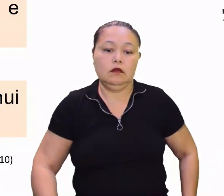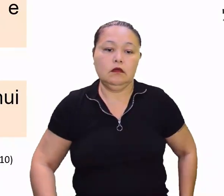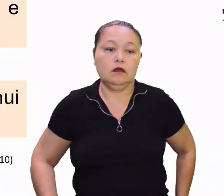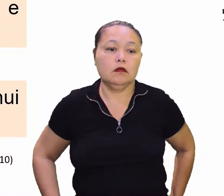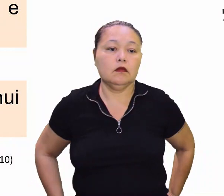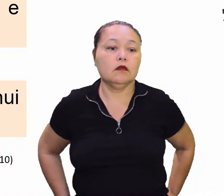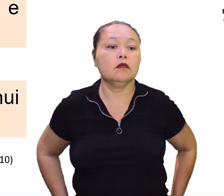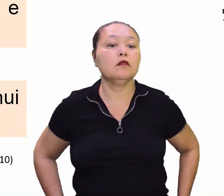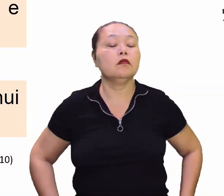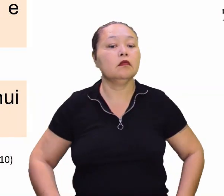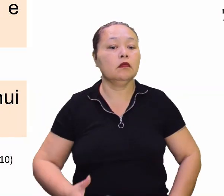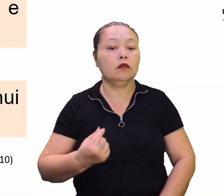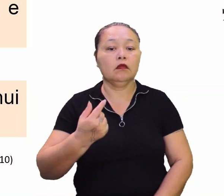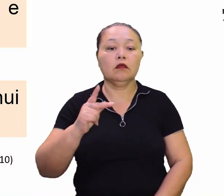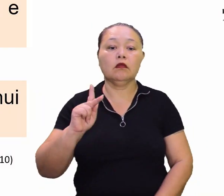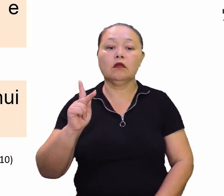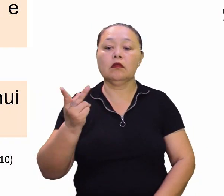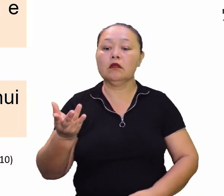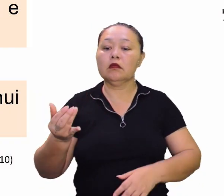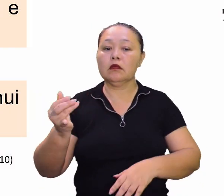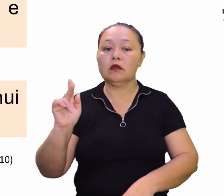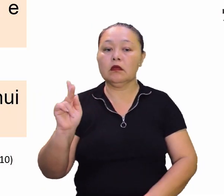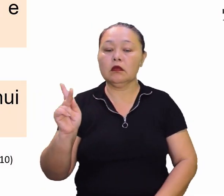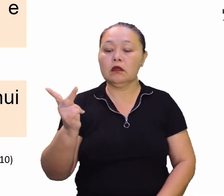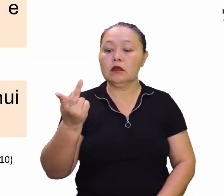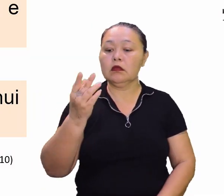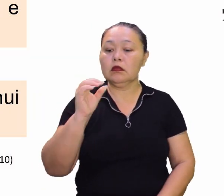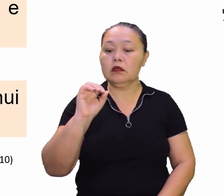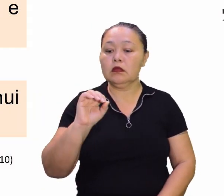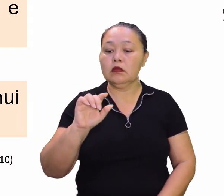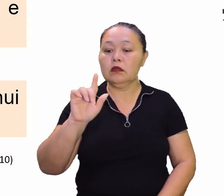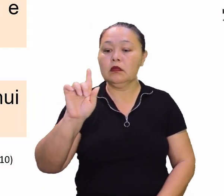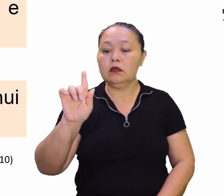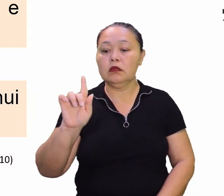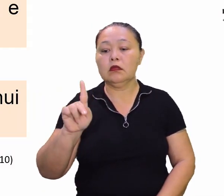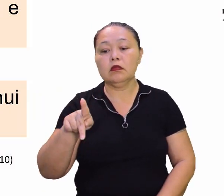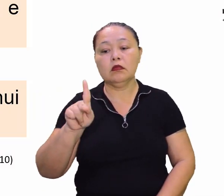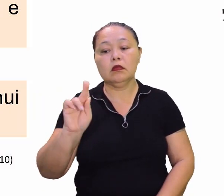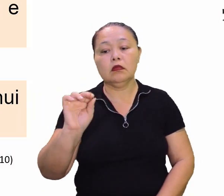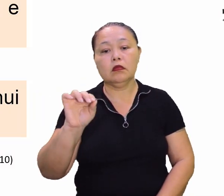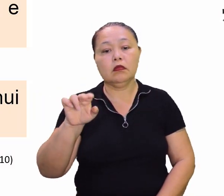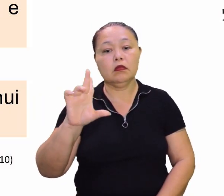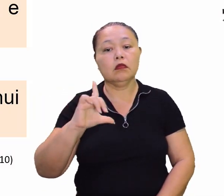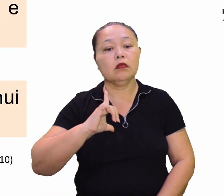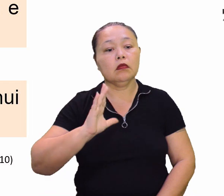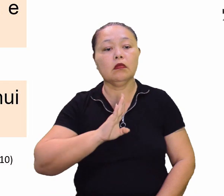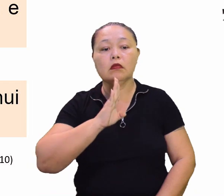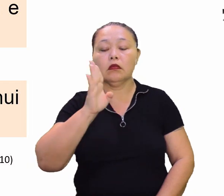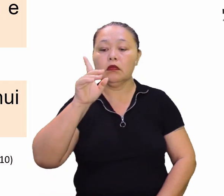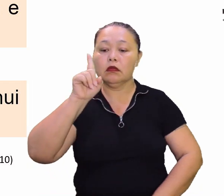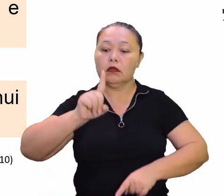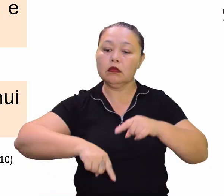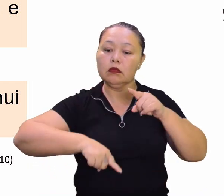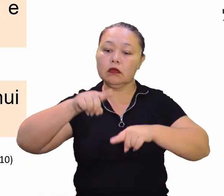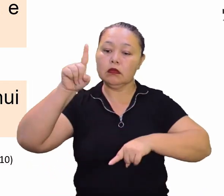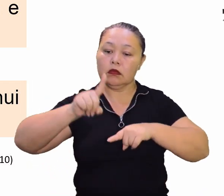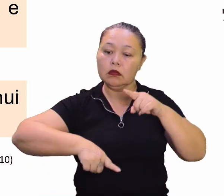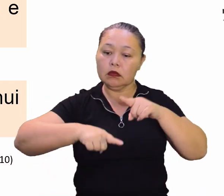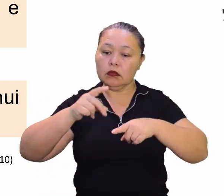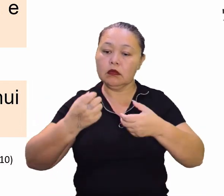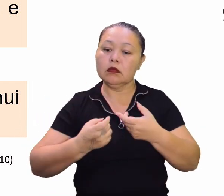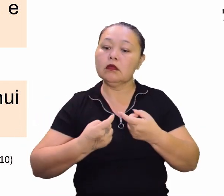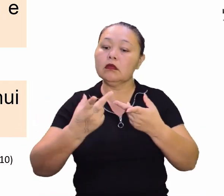Vamos lá? Economia de Hong Kong é voltada também para o comércio exterior, é